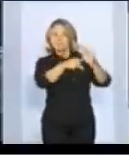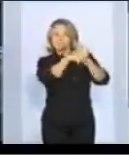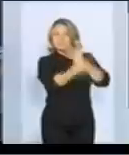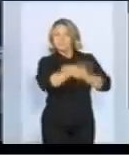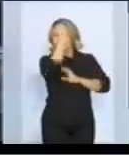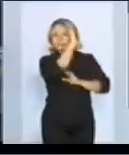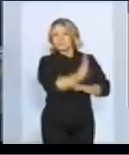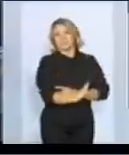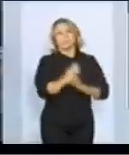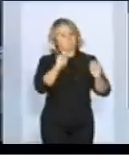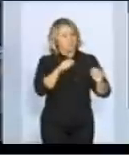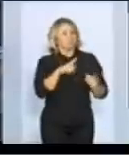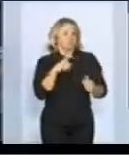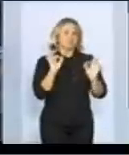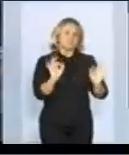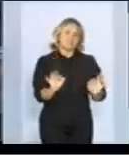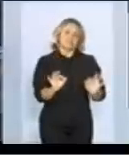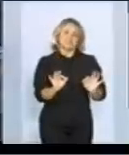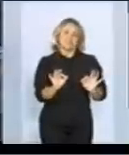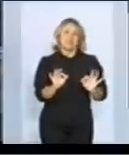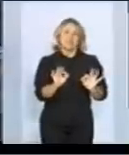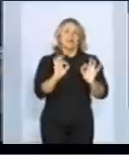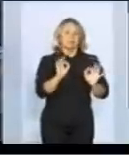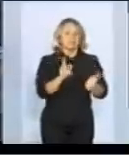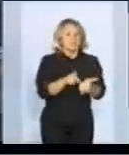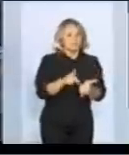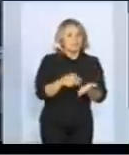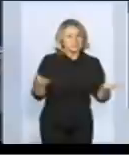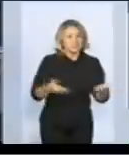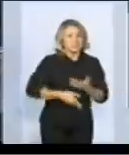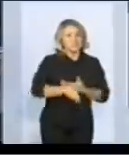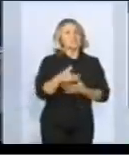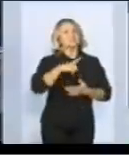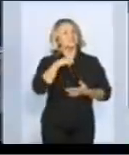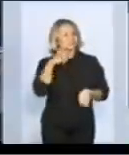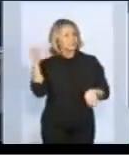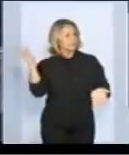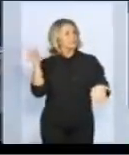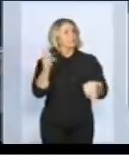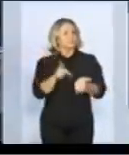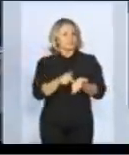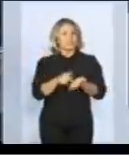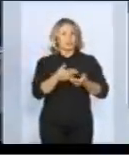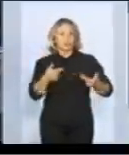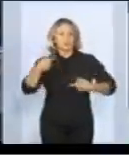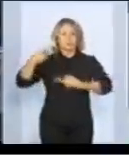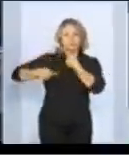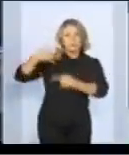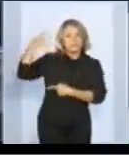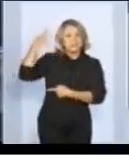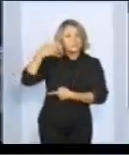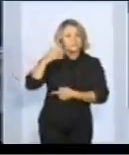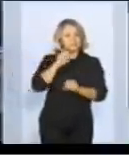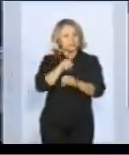isso faça muito sentido. Me parece que o razoável seria que você tivesse, eventualmente, políticas educacionais